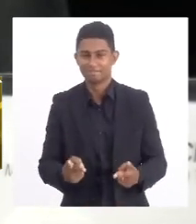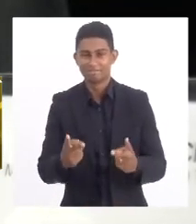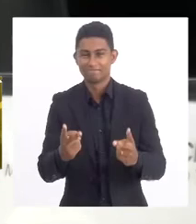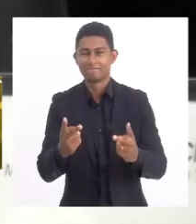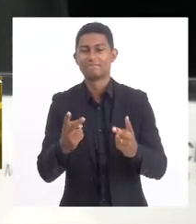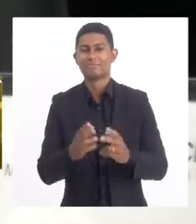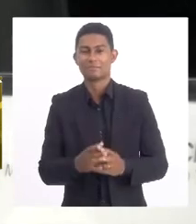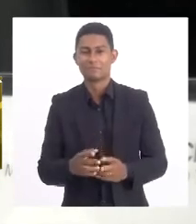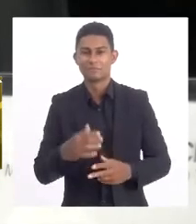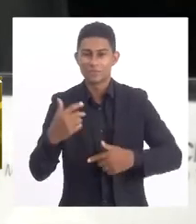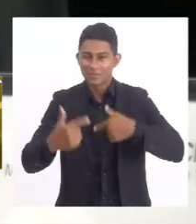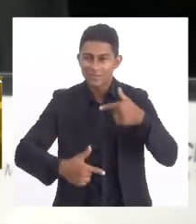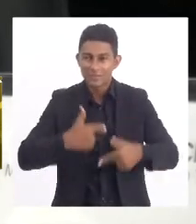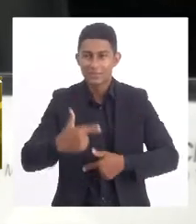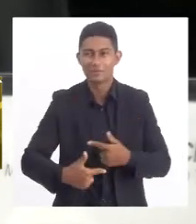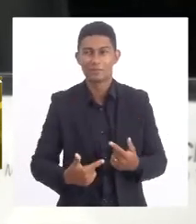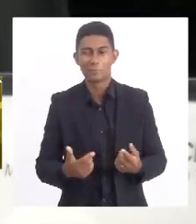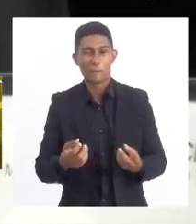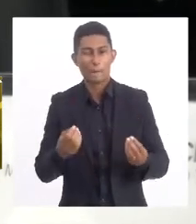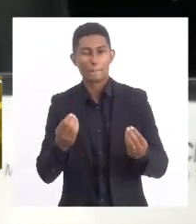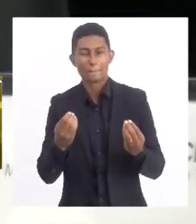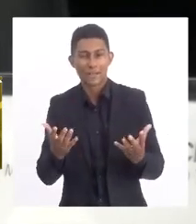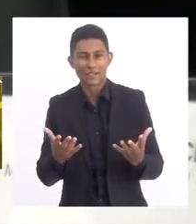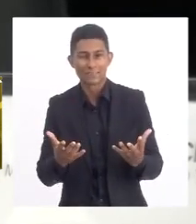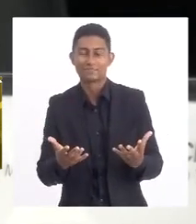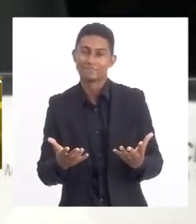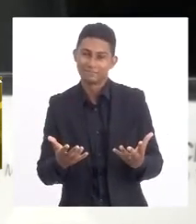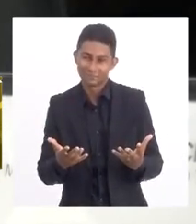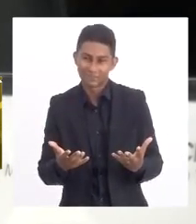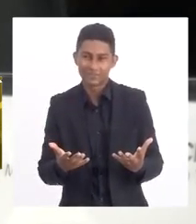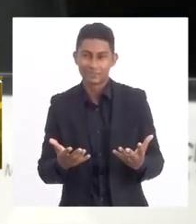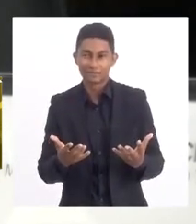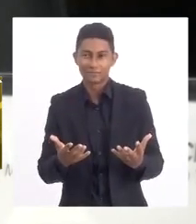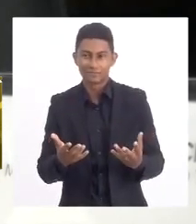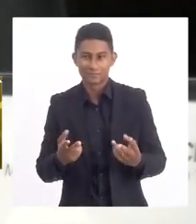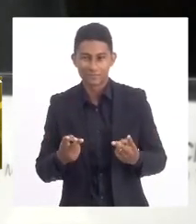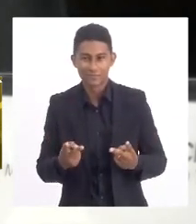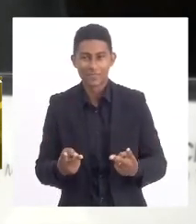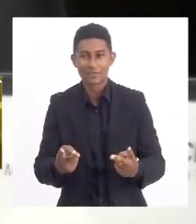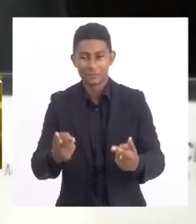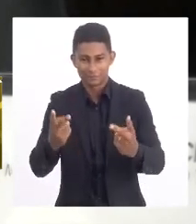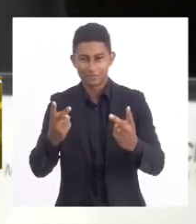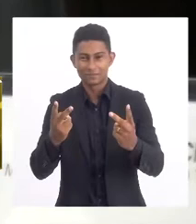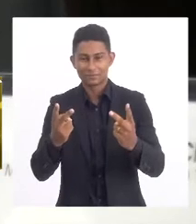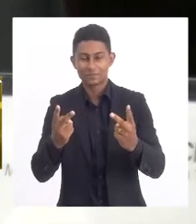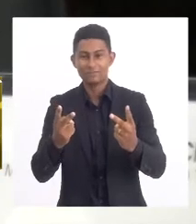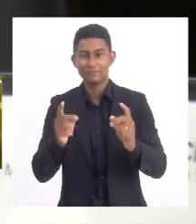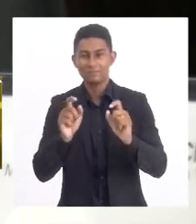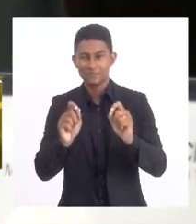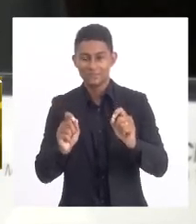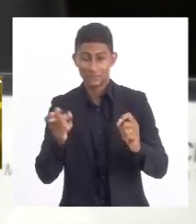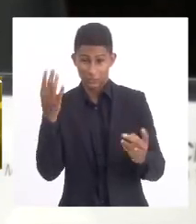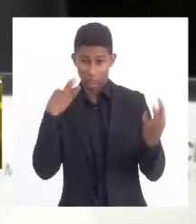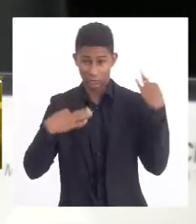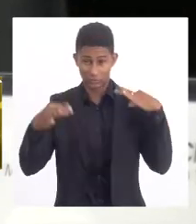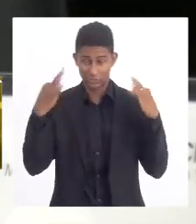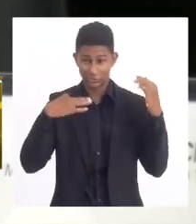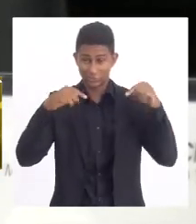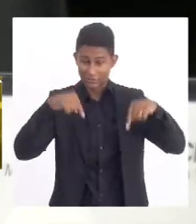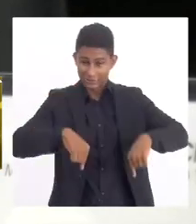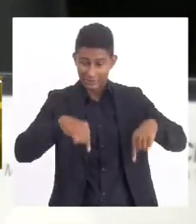desbloquear desburocratização do setor pela retomada da promoção no primeiro momento na promoção no turismo doméstico